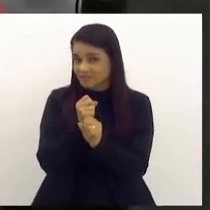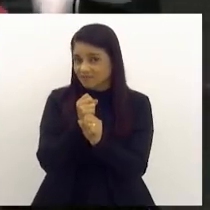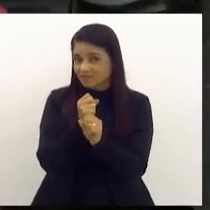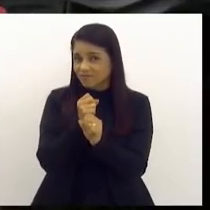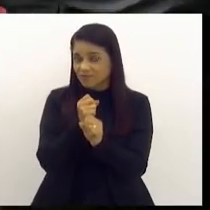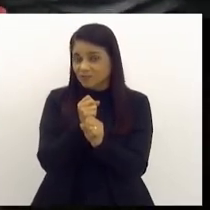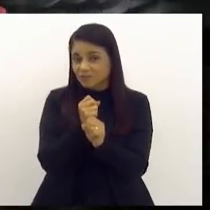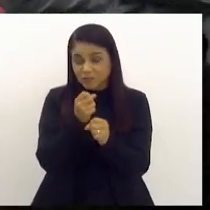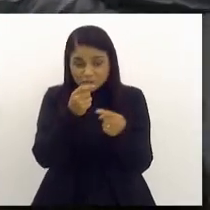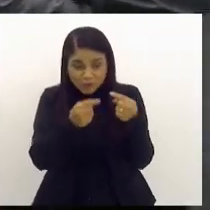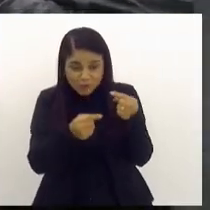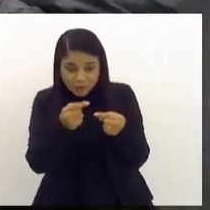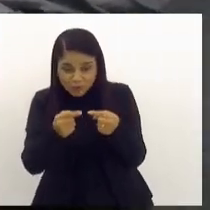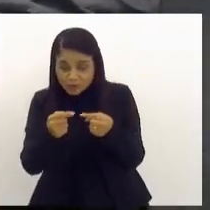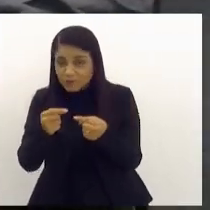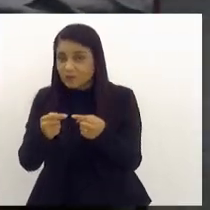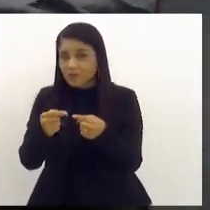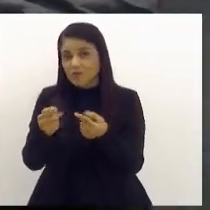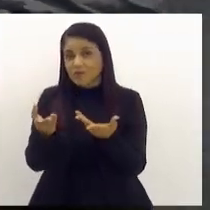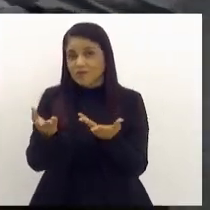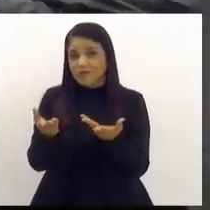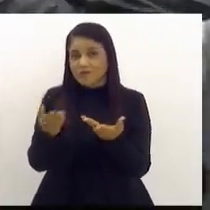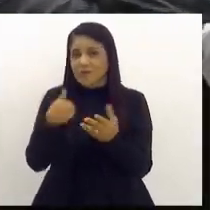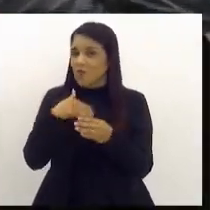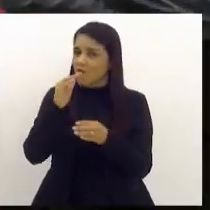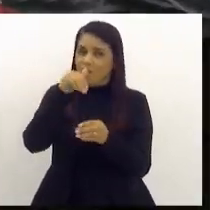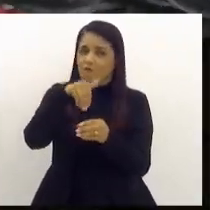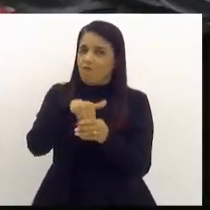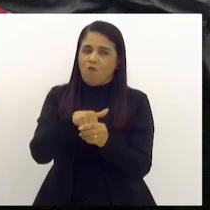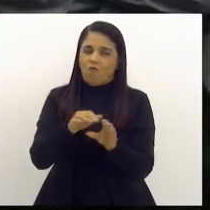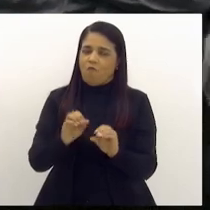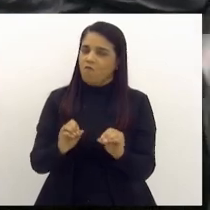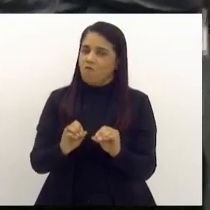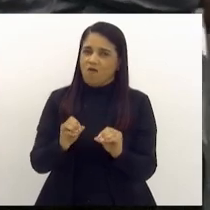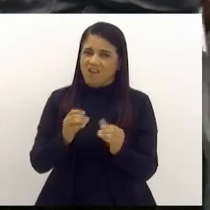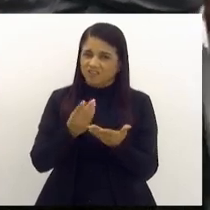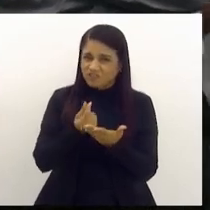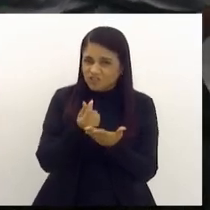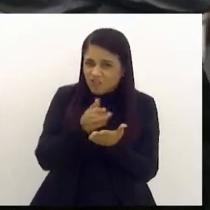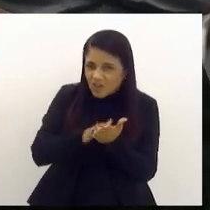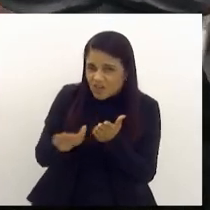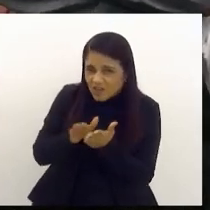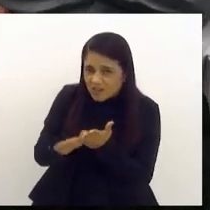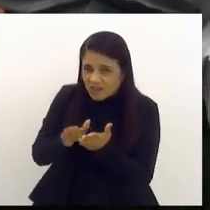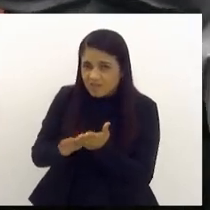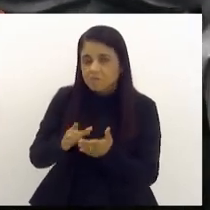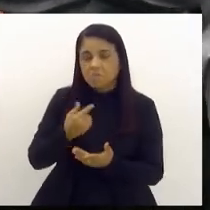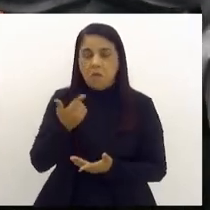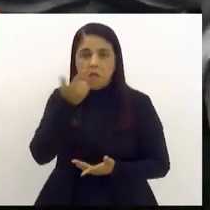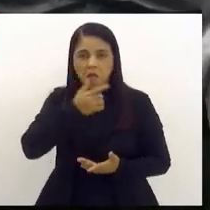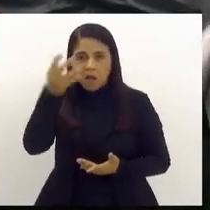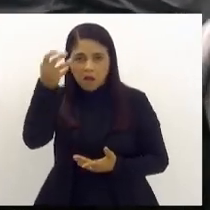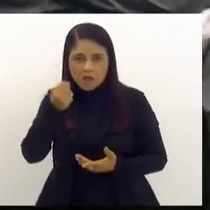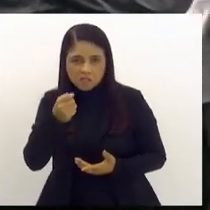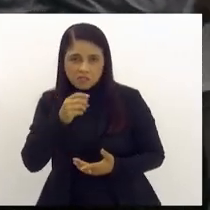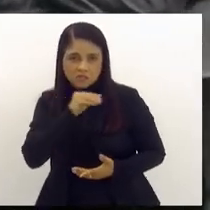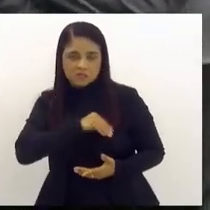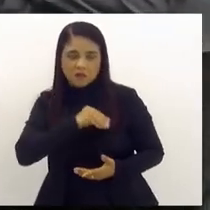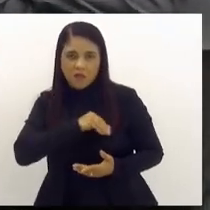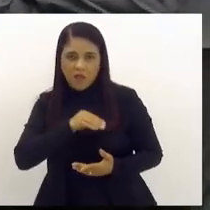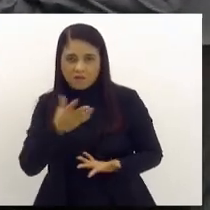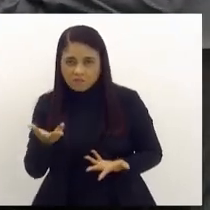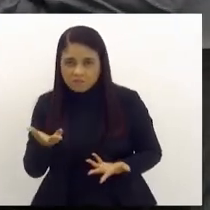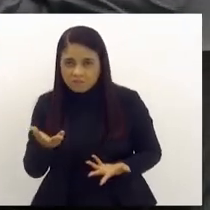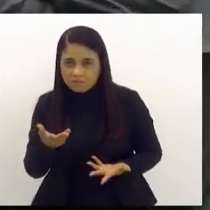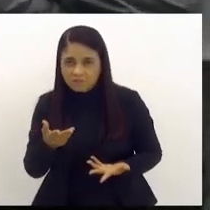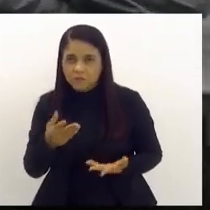essa discussão por causa disso. E aí eu não vou votar para que saia dinheiro, que tem que garantir o pagamento dos aposentados, nem eu, nem a bancada do PSOL. Por